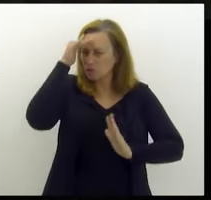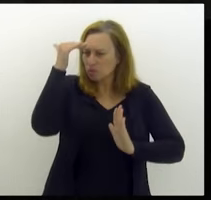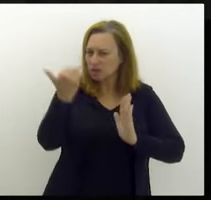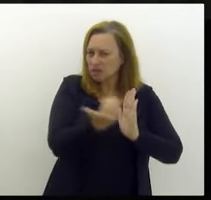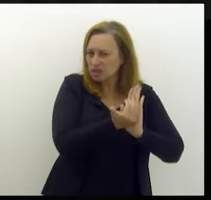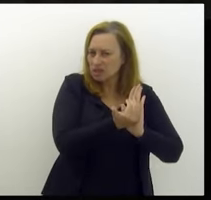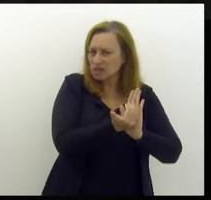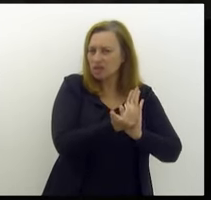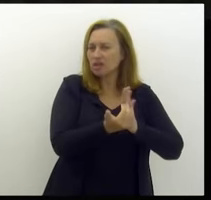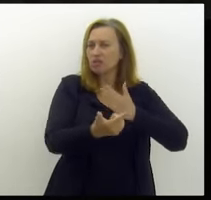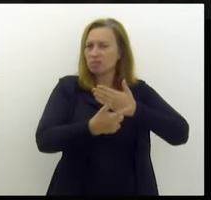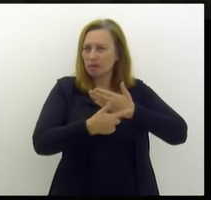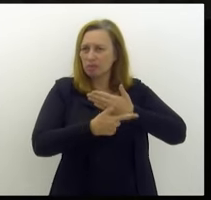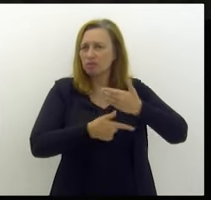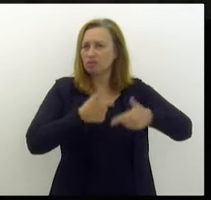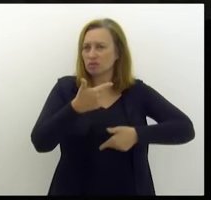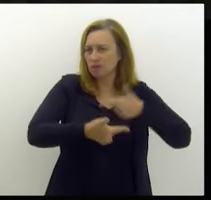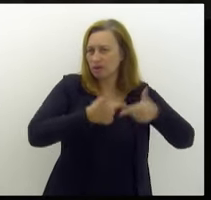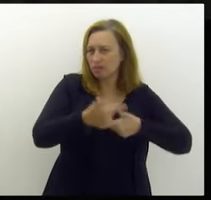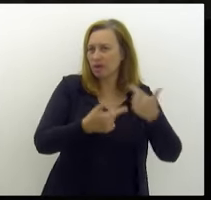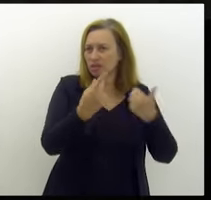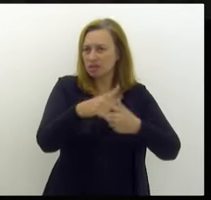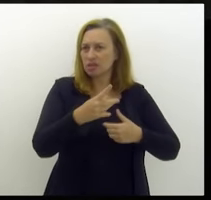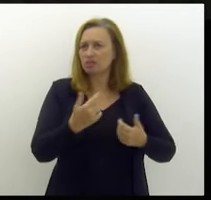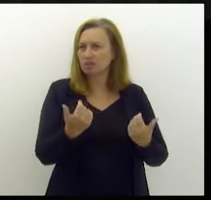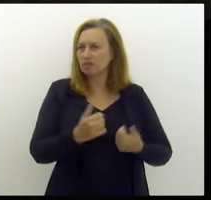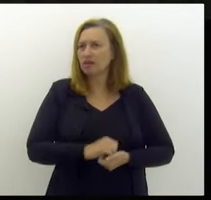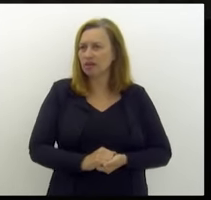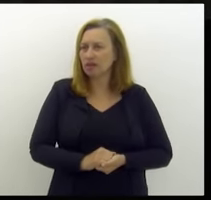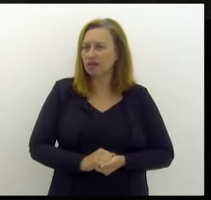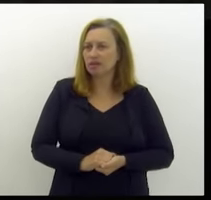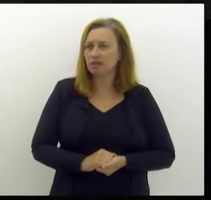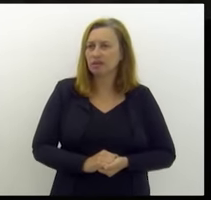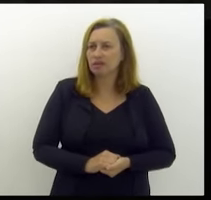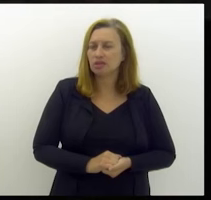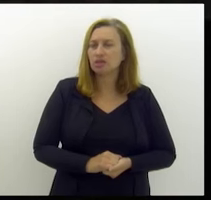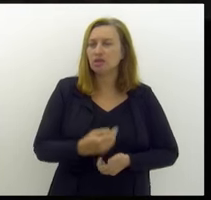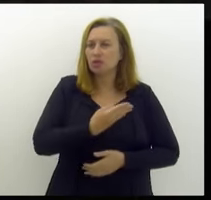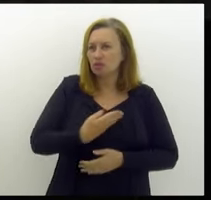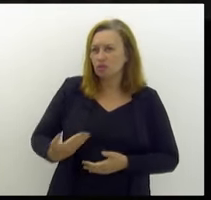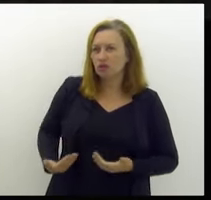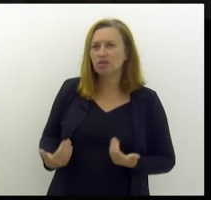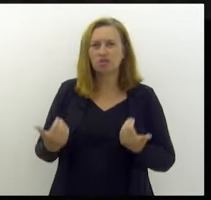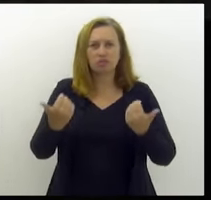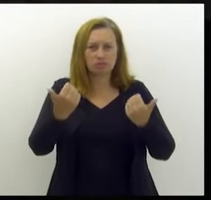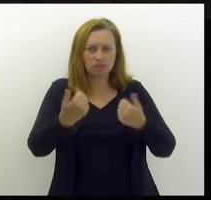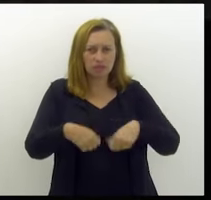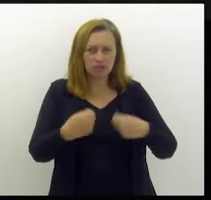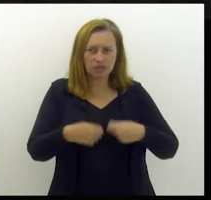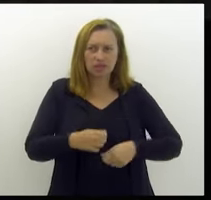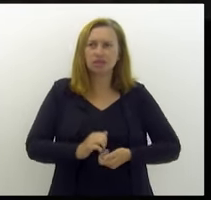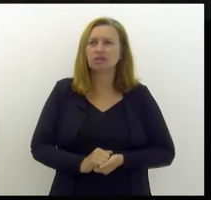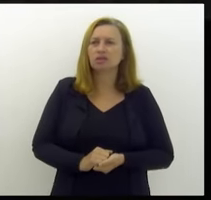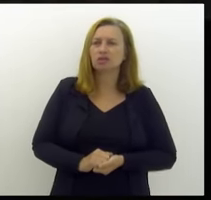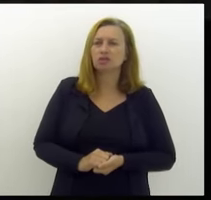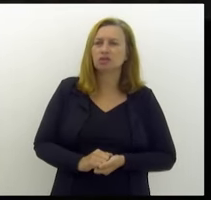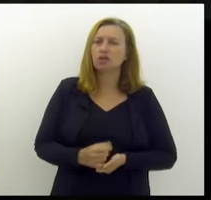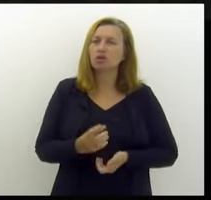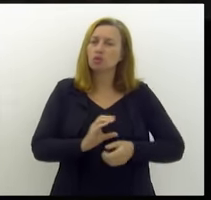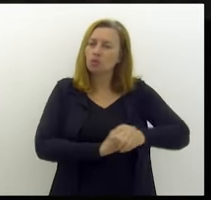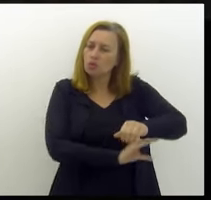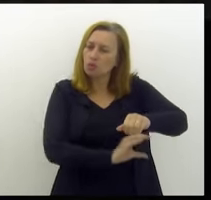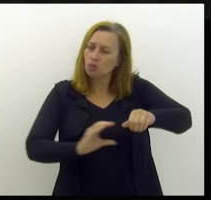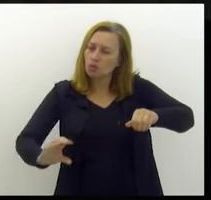funções que é do estado e o Governo deveria com esse recurso desse fundo